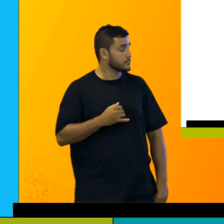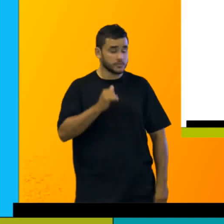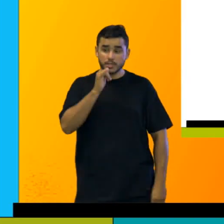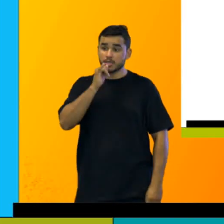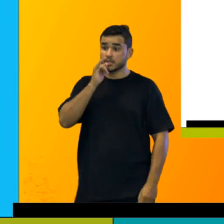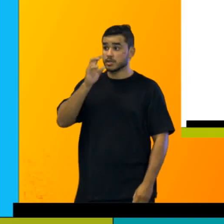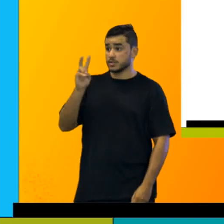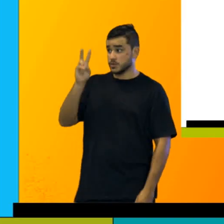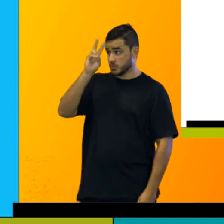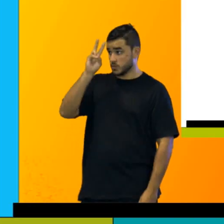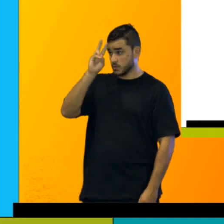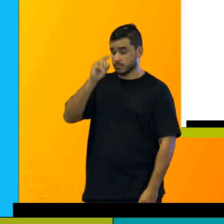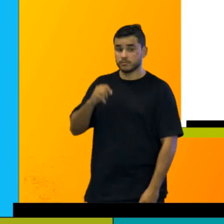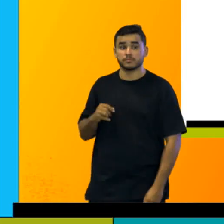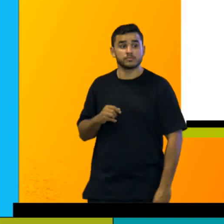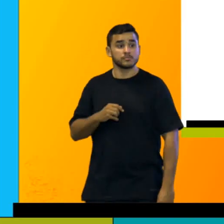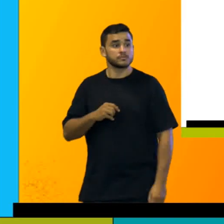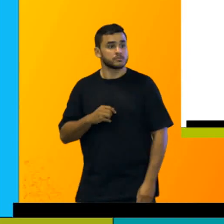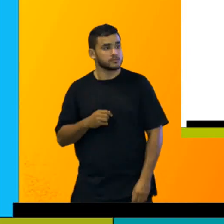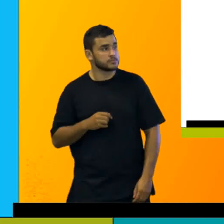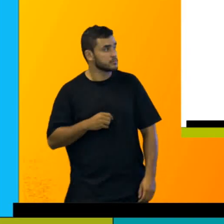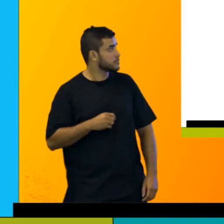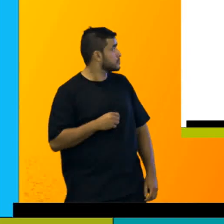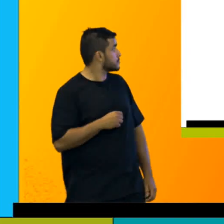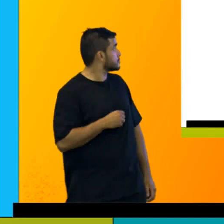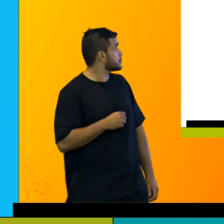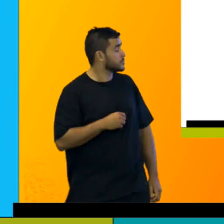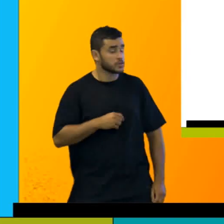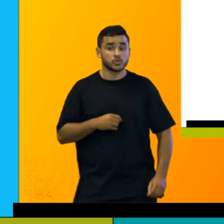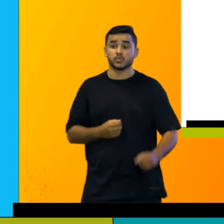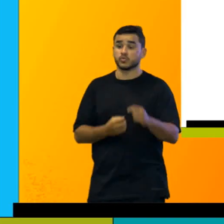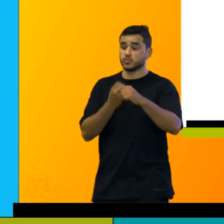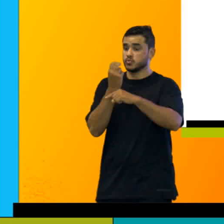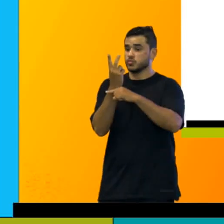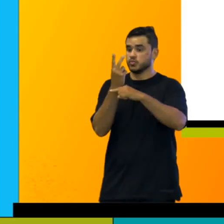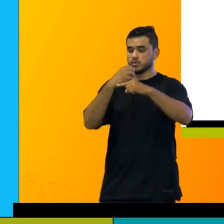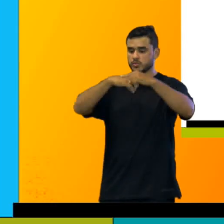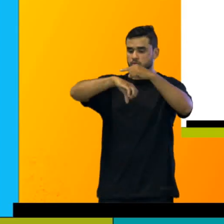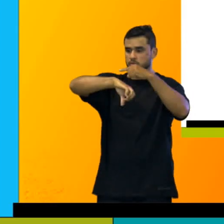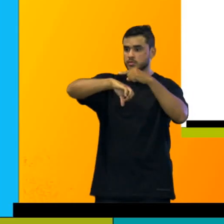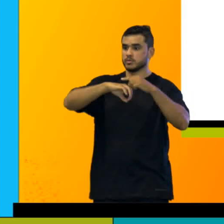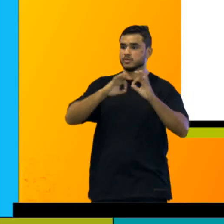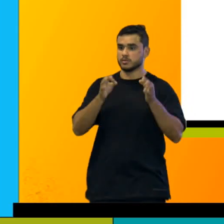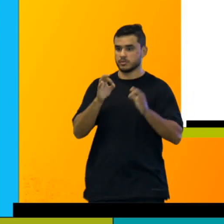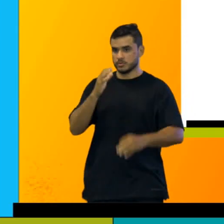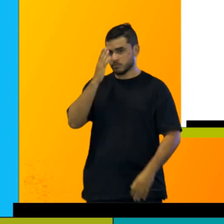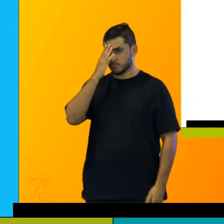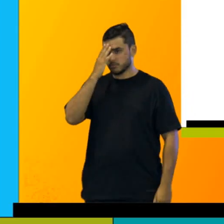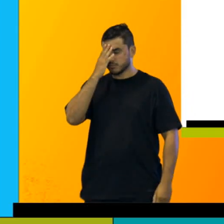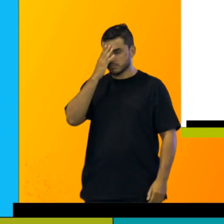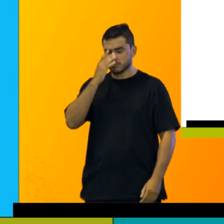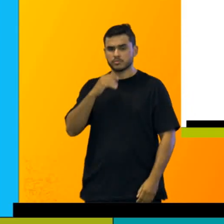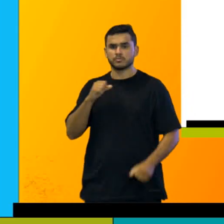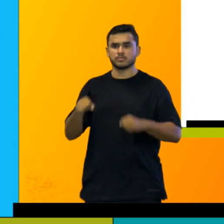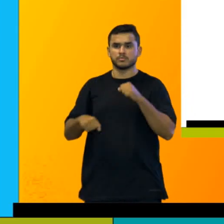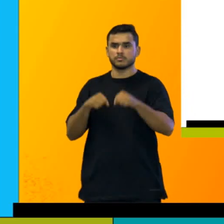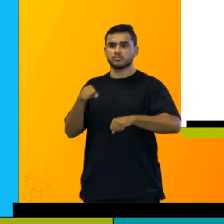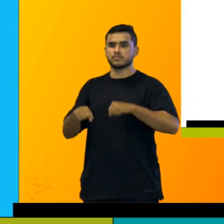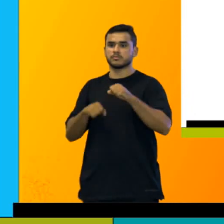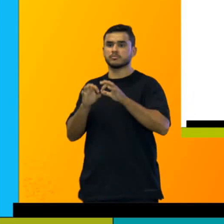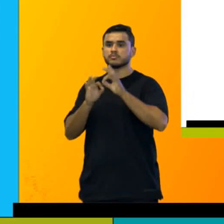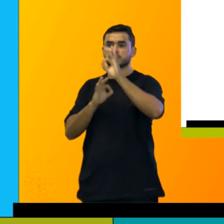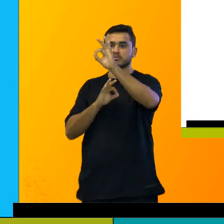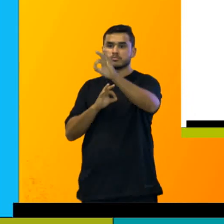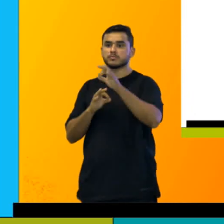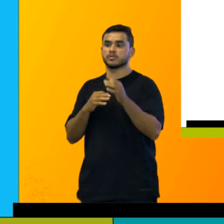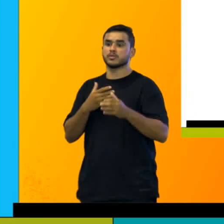A segunda-feira eu peguei aqui, ó, 2 sobre 9, que é distância da bicicleta, velocidade da